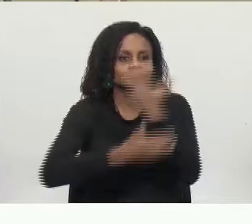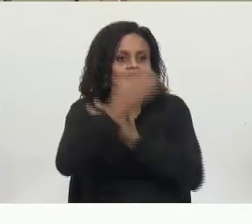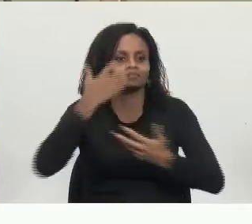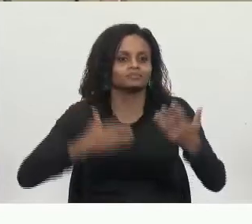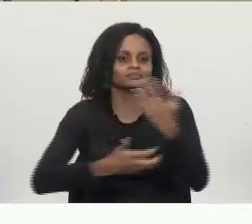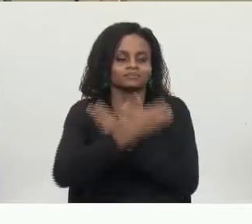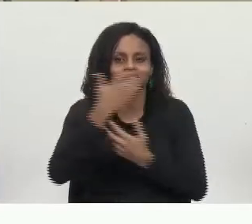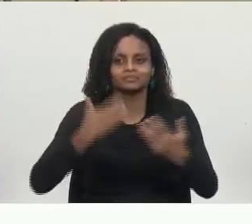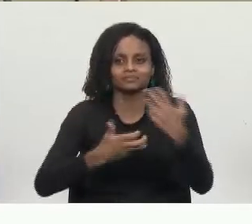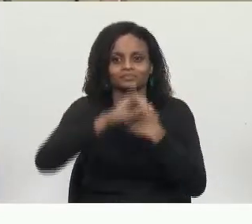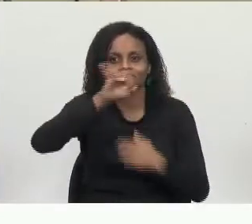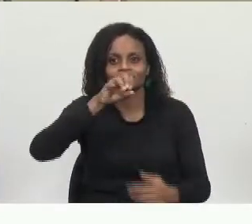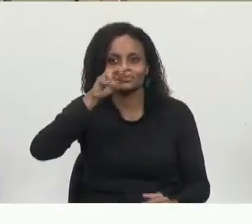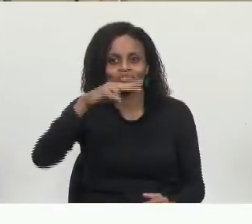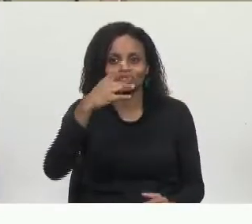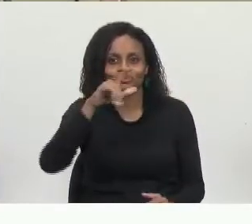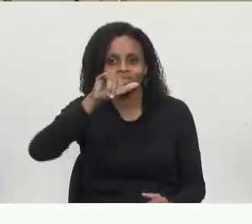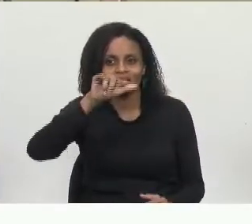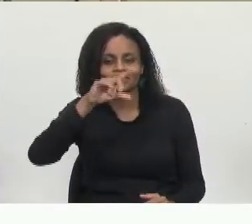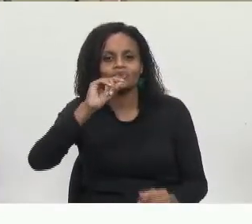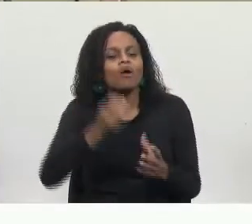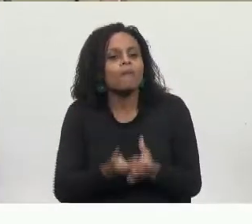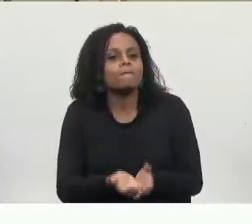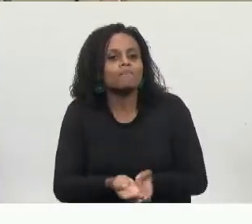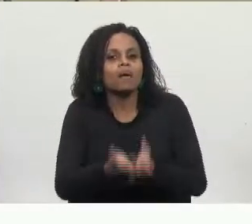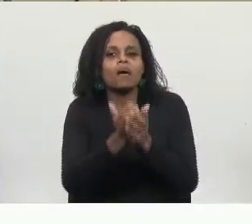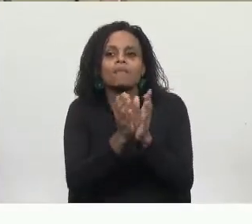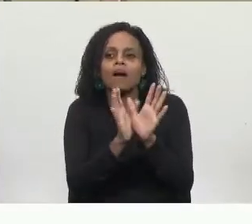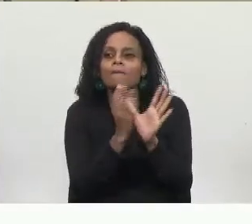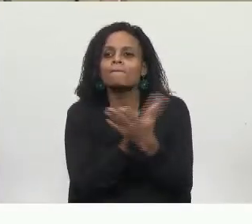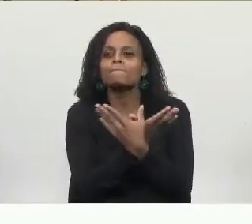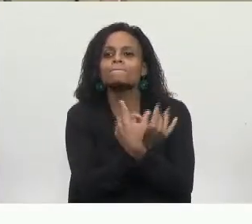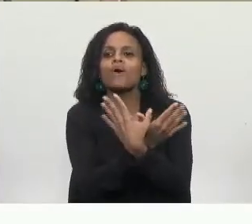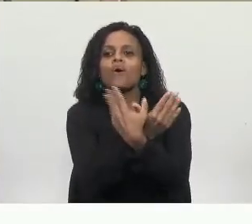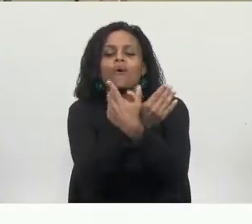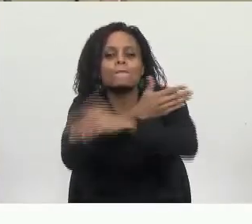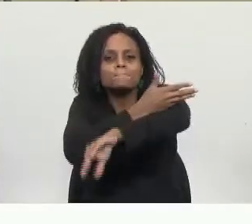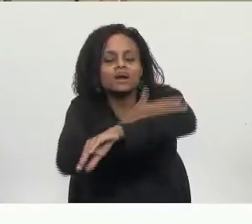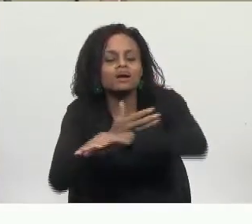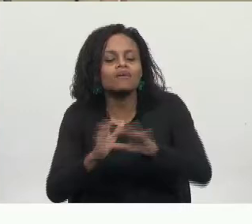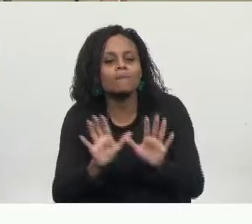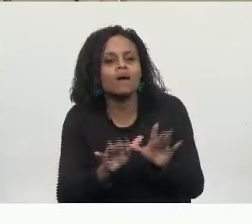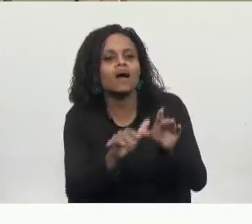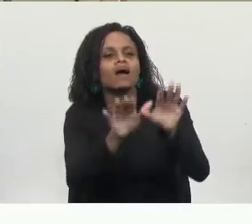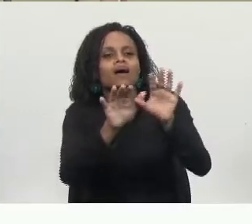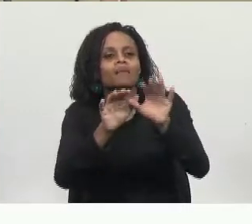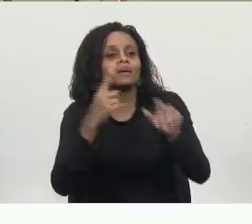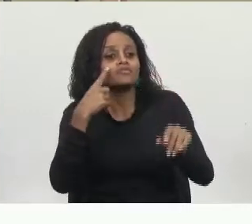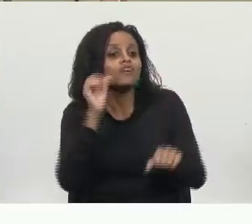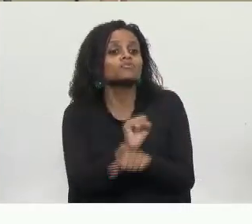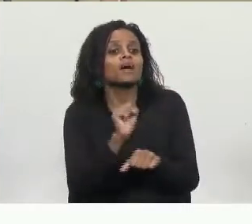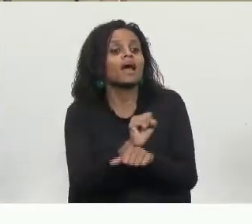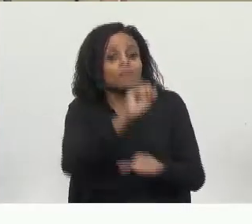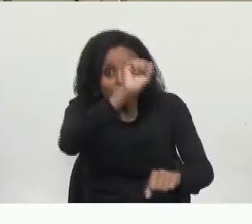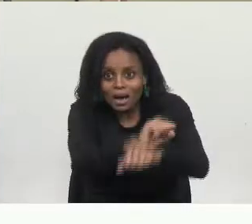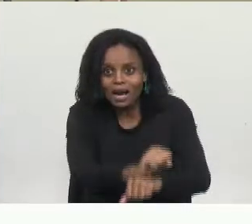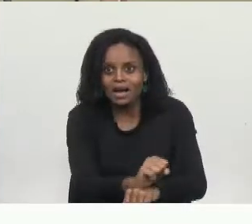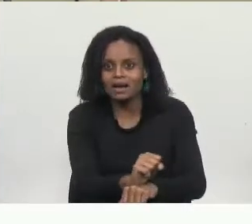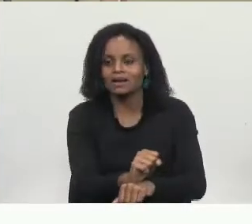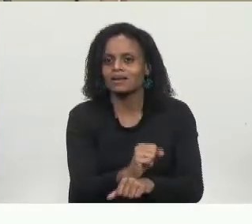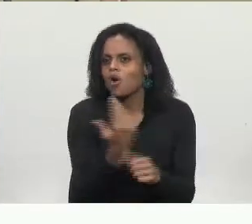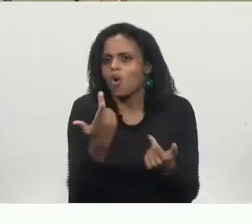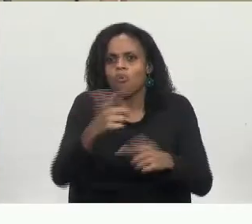Lennon e soltaríamos pombas brancas para ver se isso iria pará-lo. Né? Eu iria fazer algum tipo